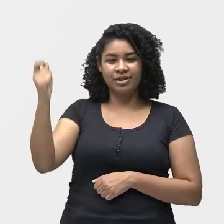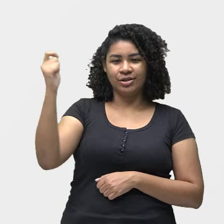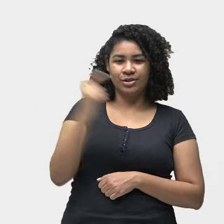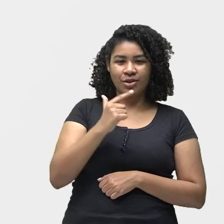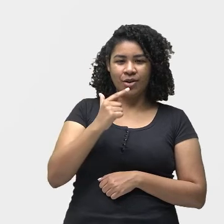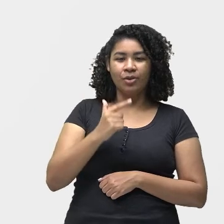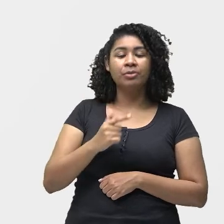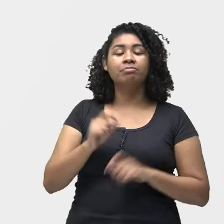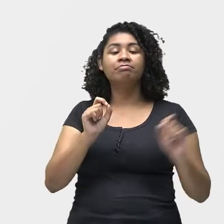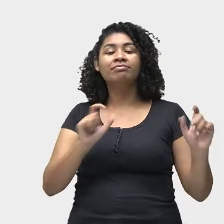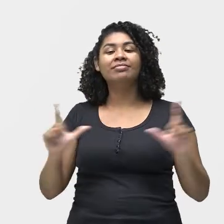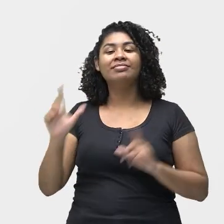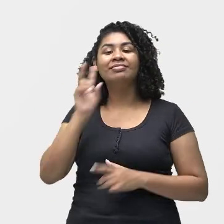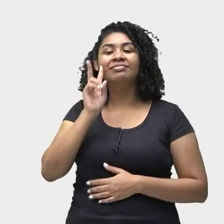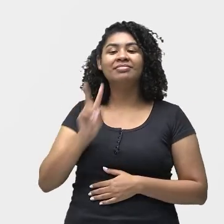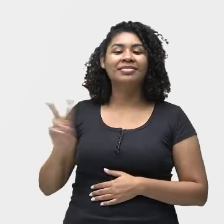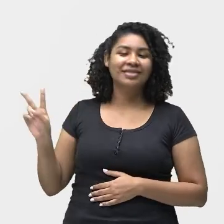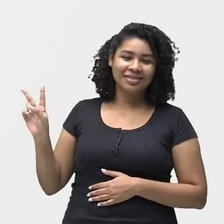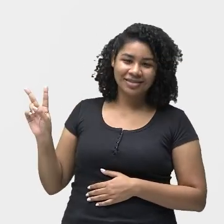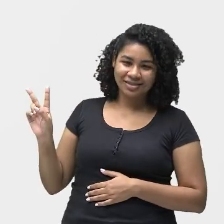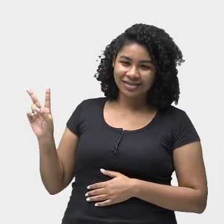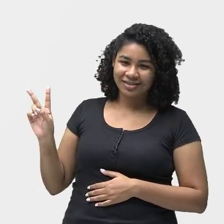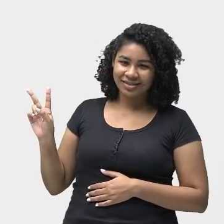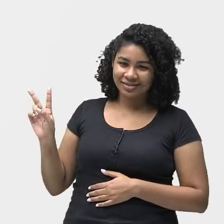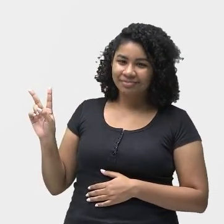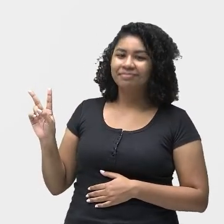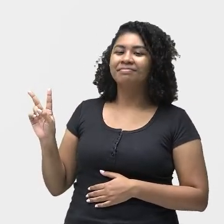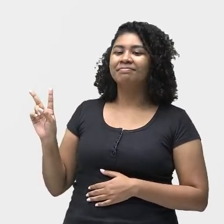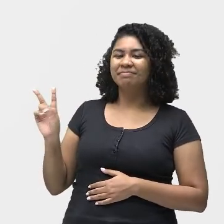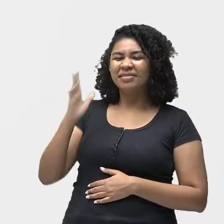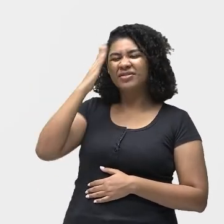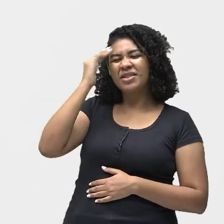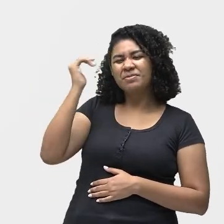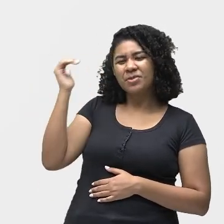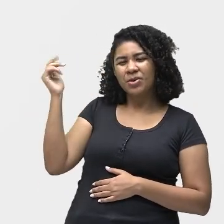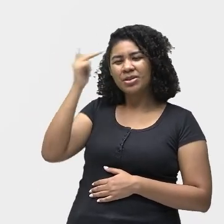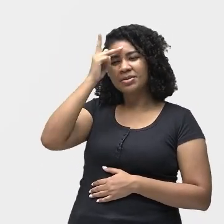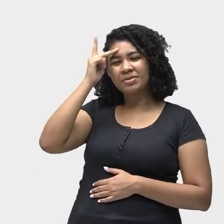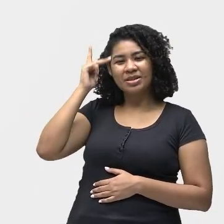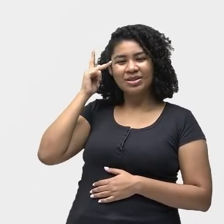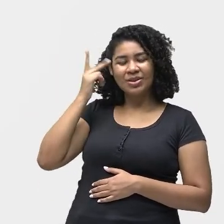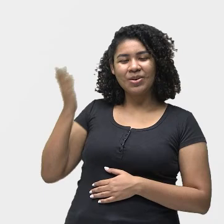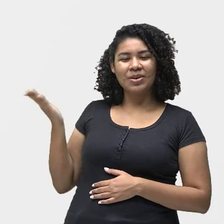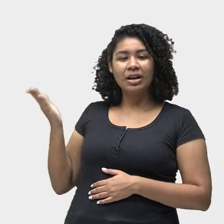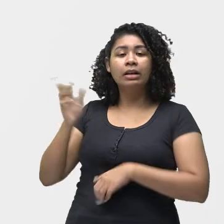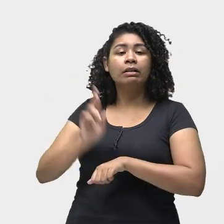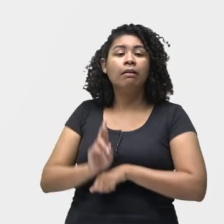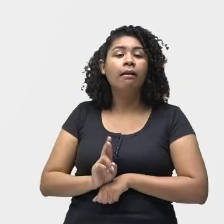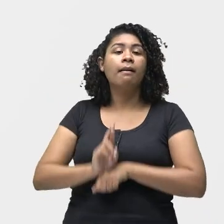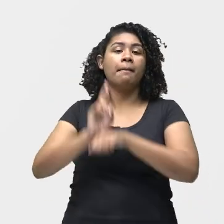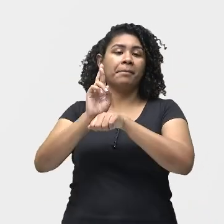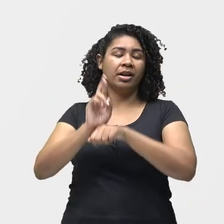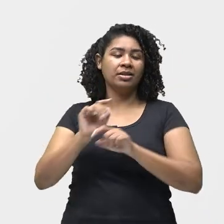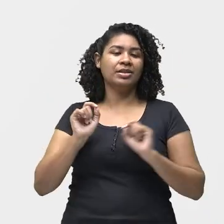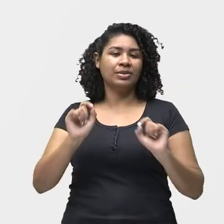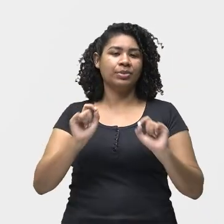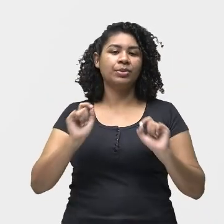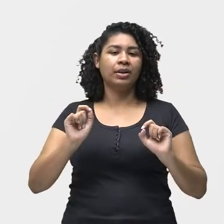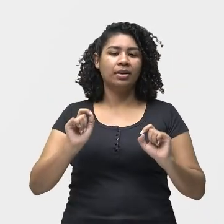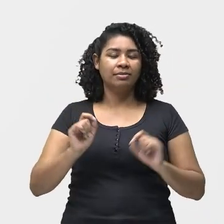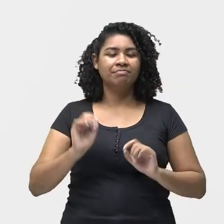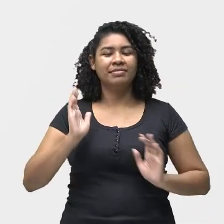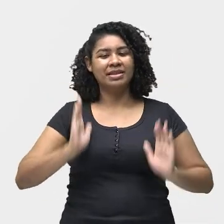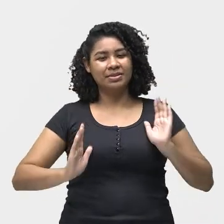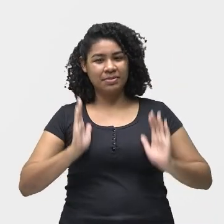nossas imagens, né? Essa figura emblemática que representa, nesse momento ali,